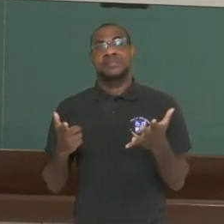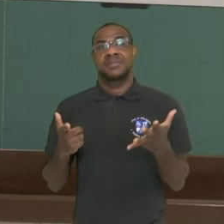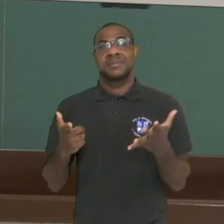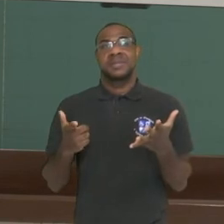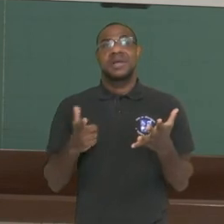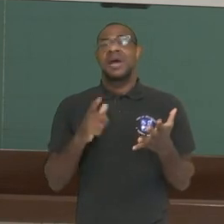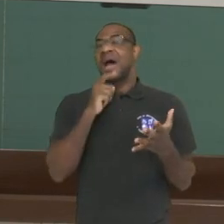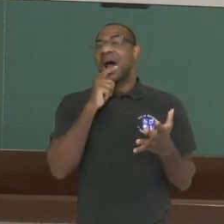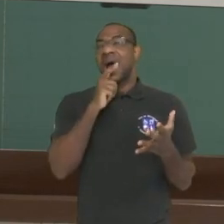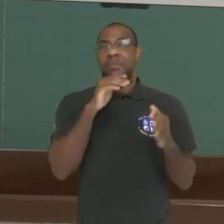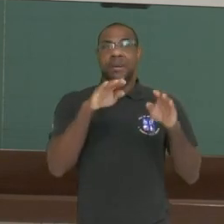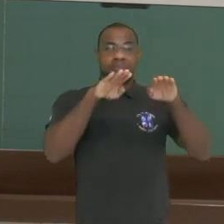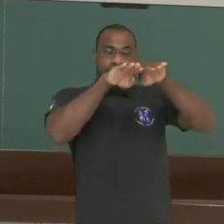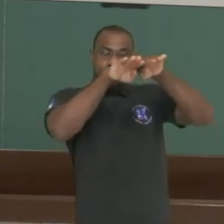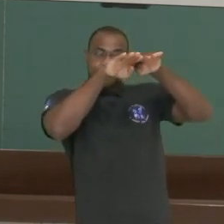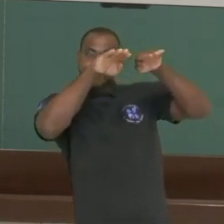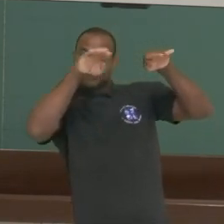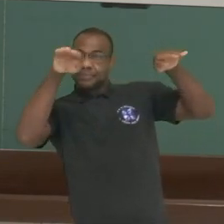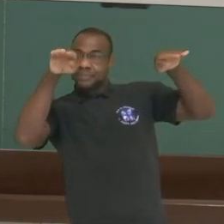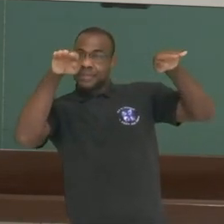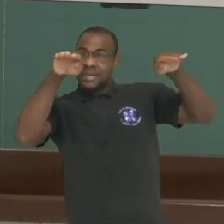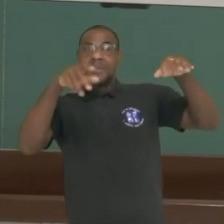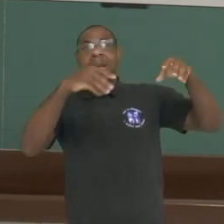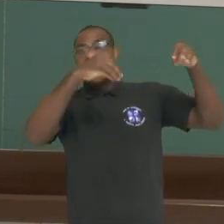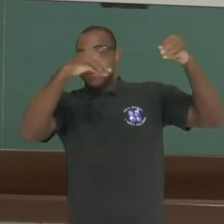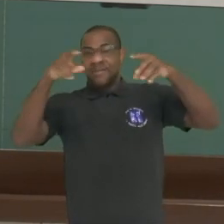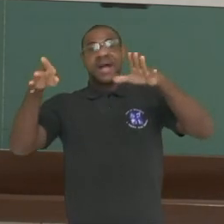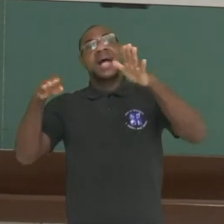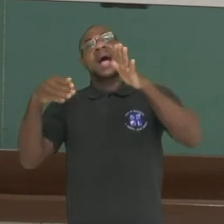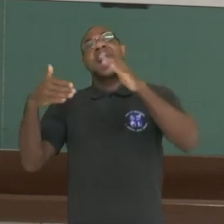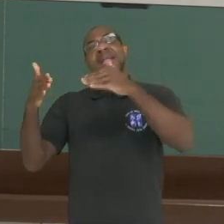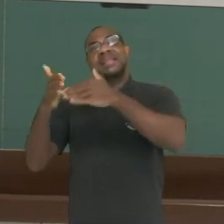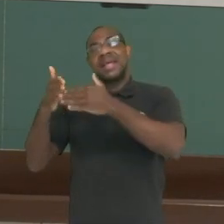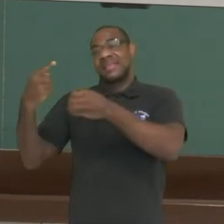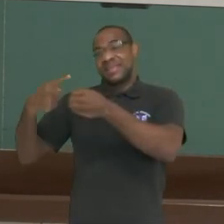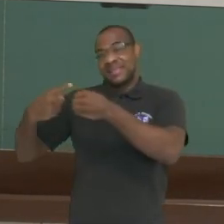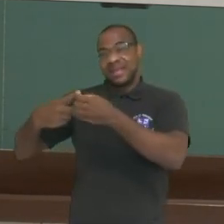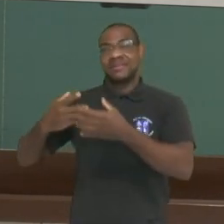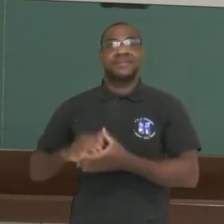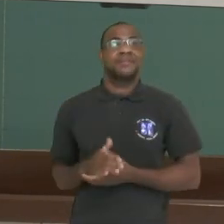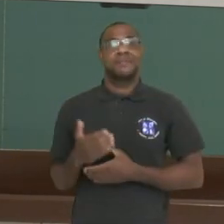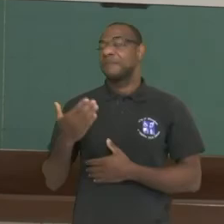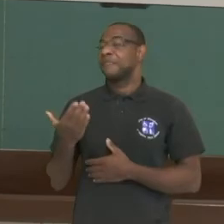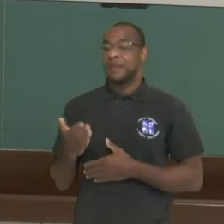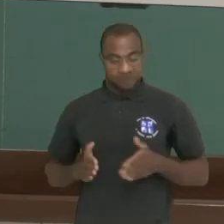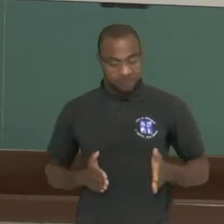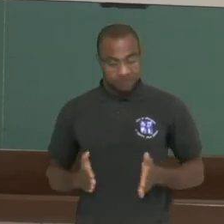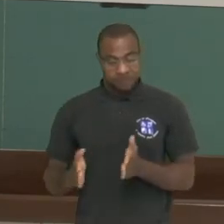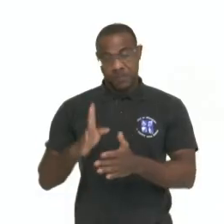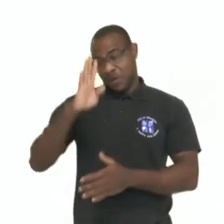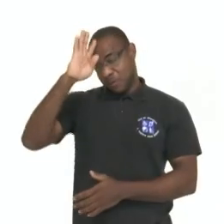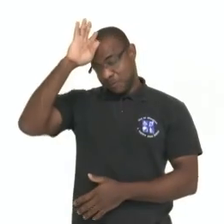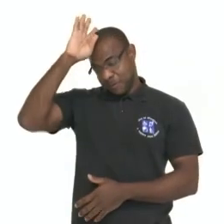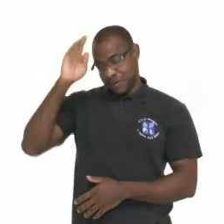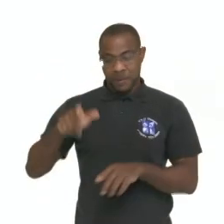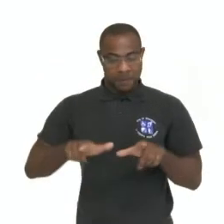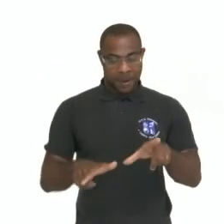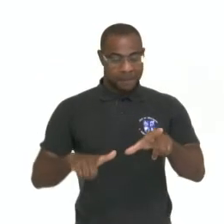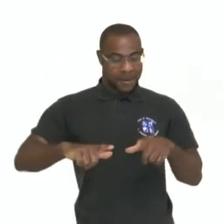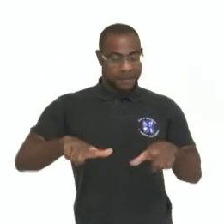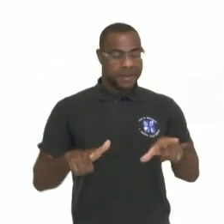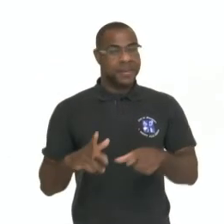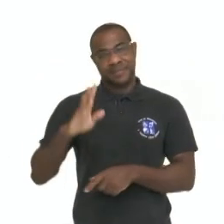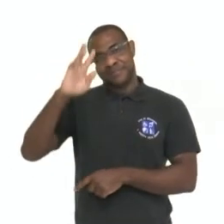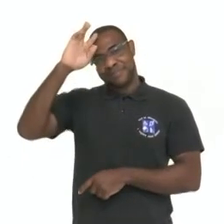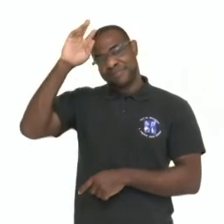para pegar o nível da água para se levar até as cidades também. É outra explicação. As estradas romanas, professor, tem alguma coisa a ver com